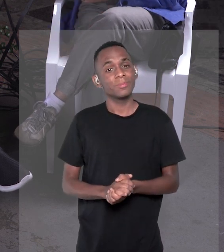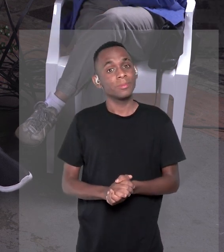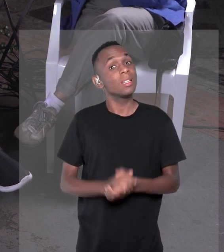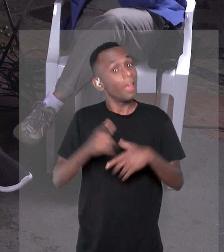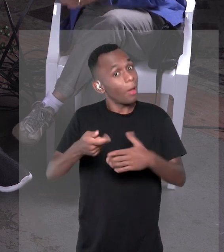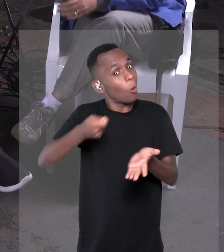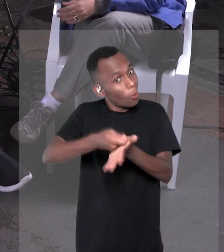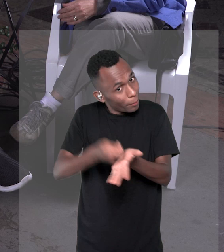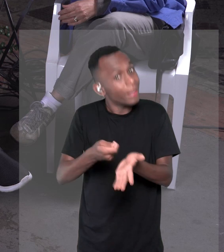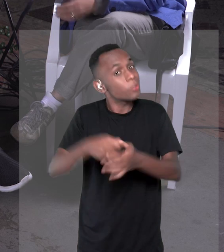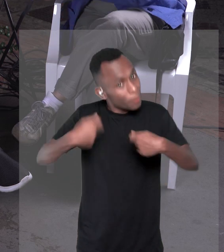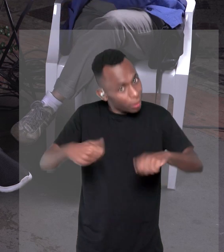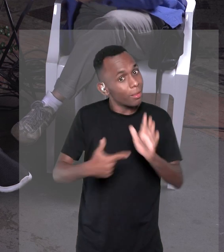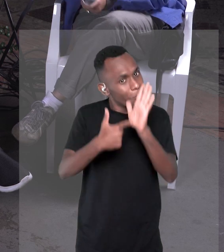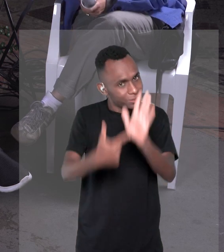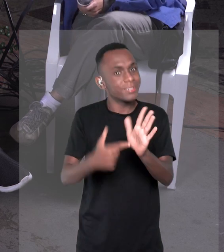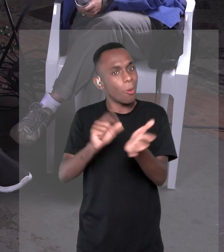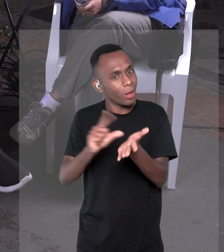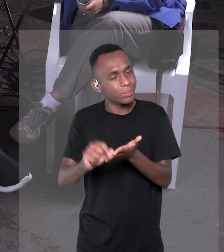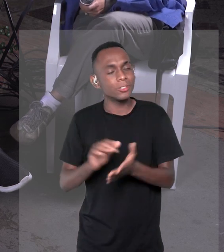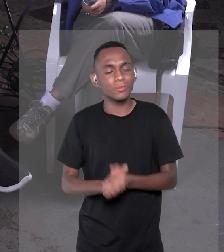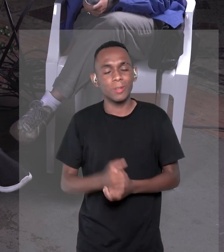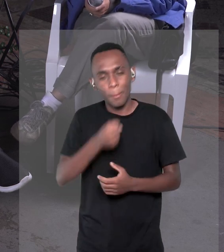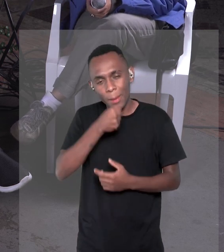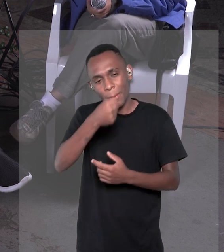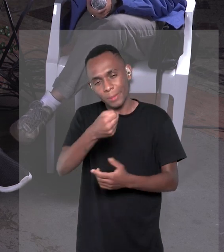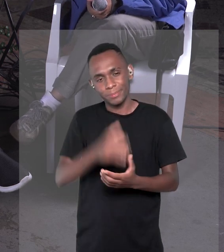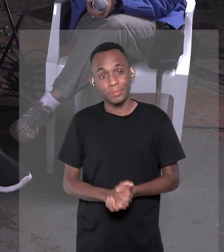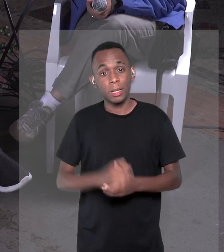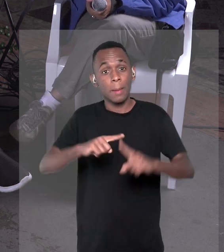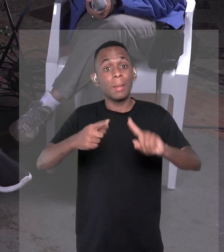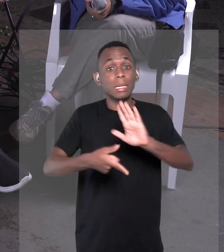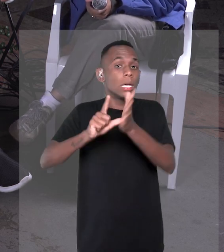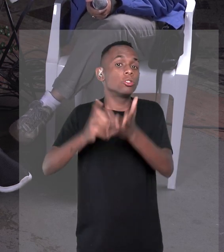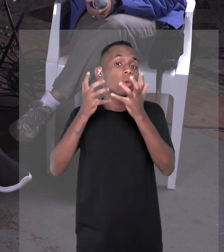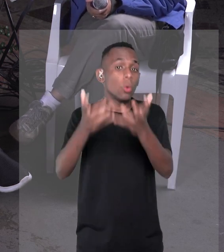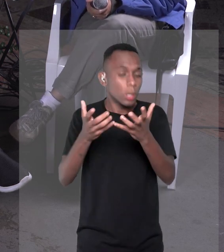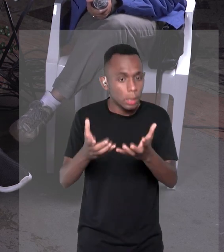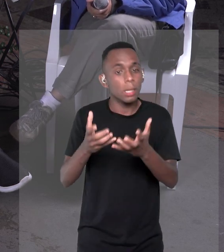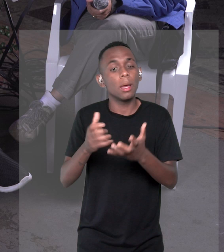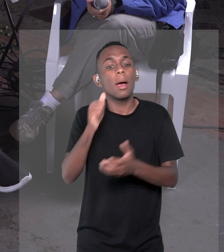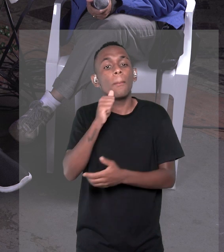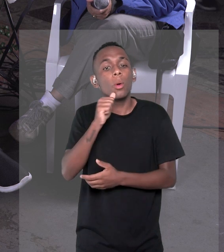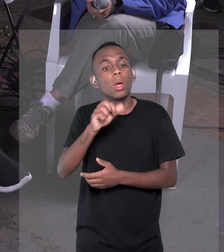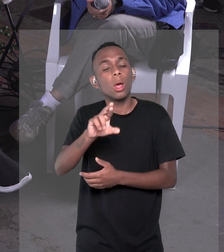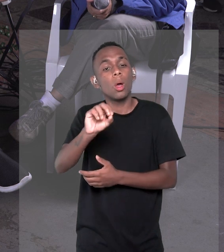passar a palavra para a Rosisca, falar um pouco e explicar um pouquinho da revista antes da ministra falar.